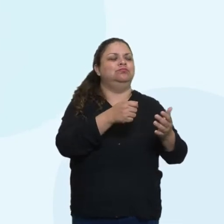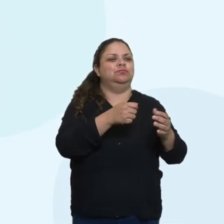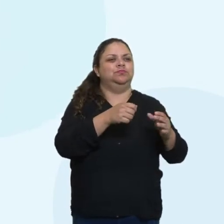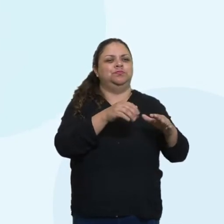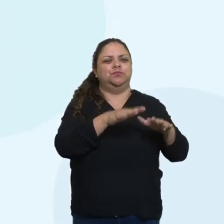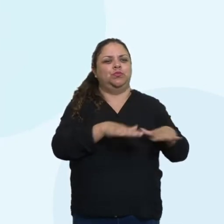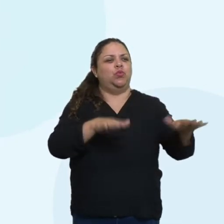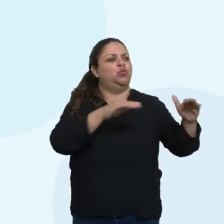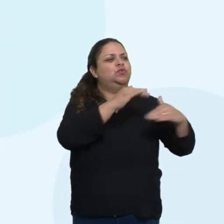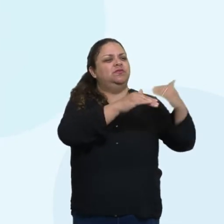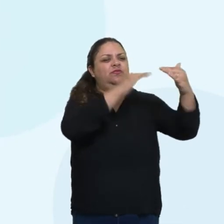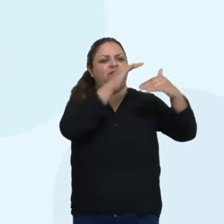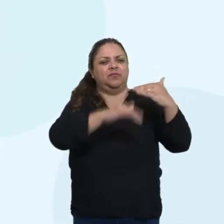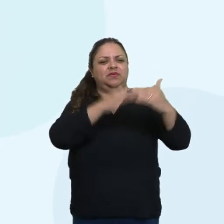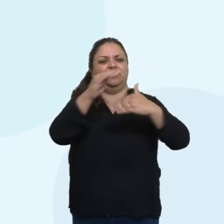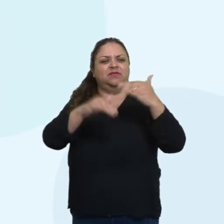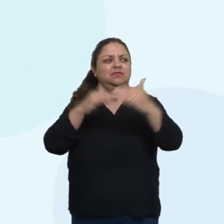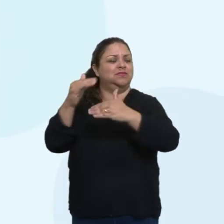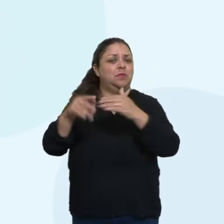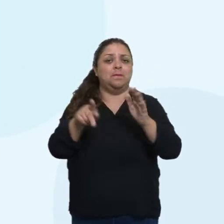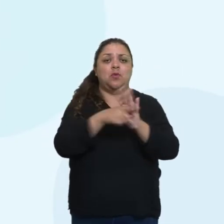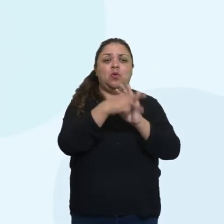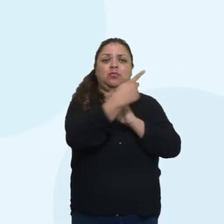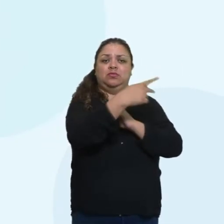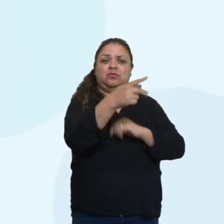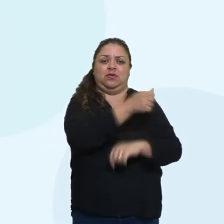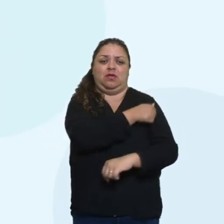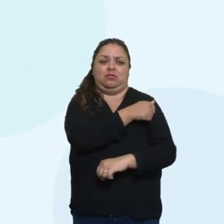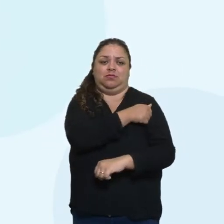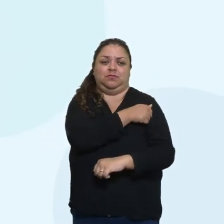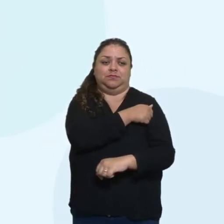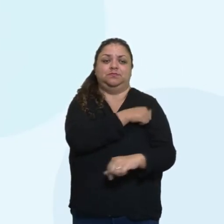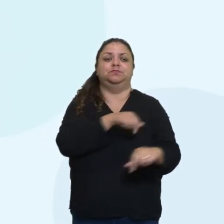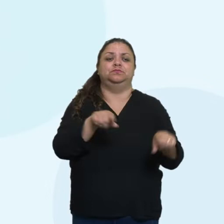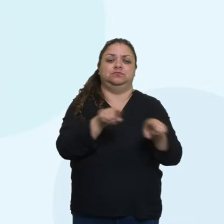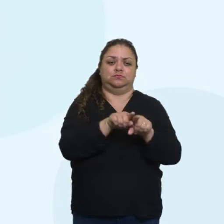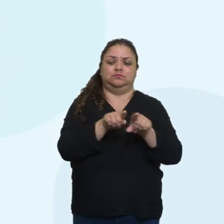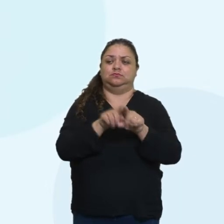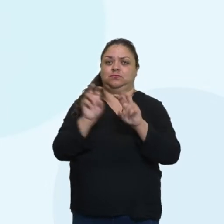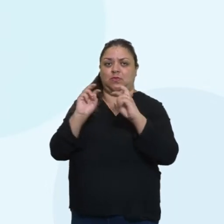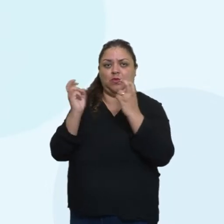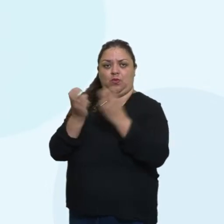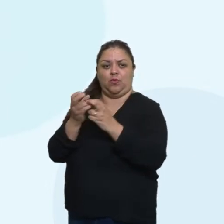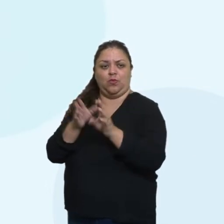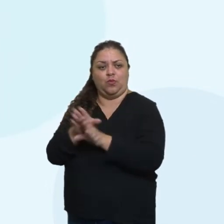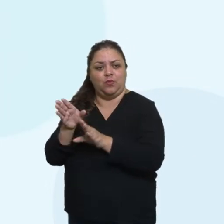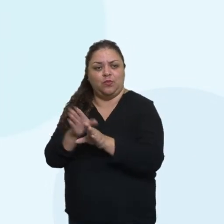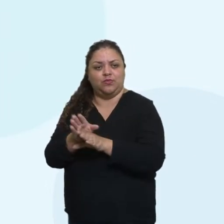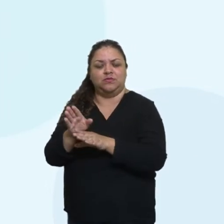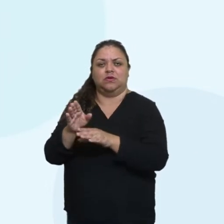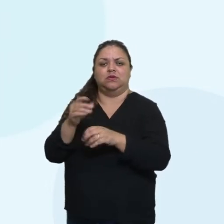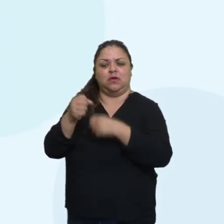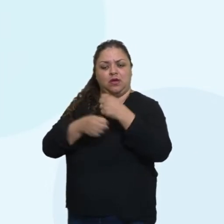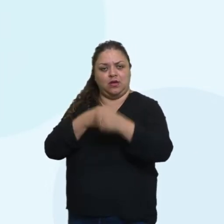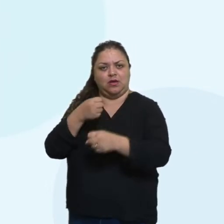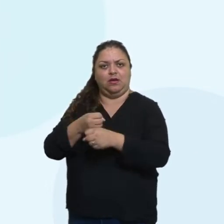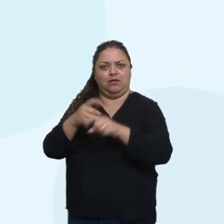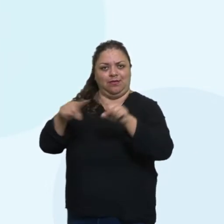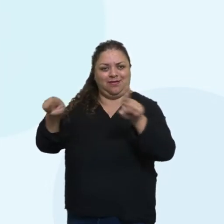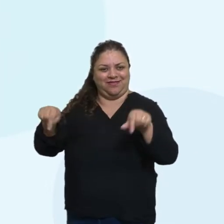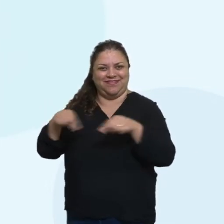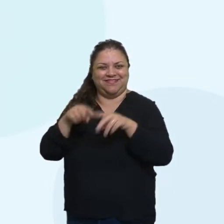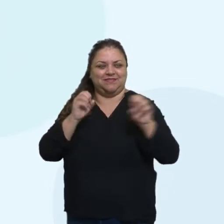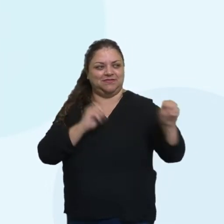dimensões do desenvolvimento integral dos Estudantes a serem considerados pelo conselho de classe ano e série